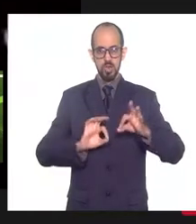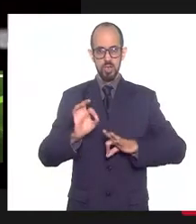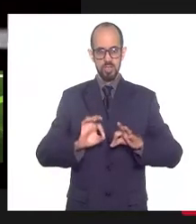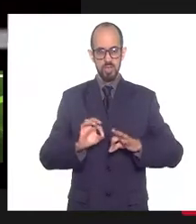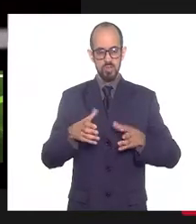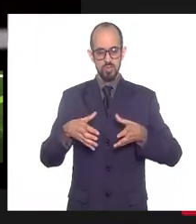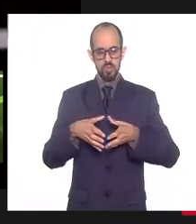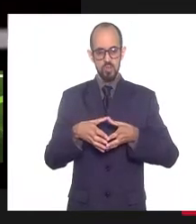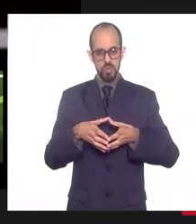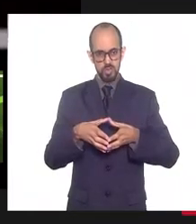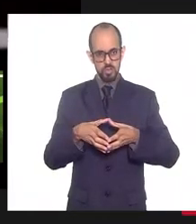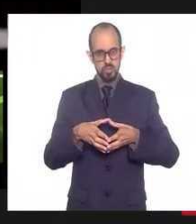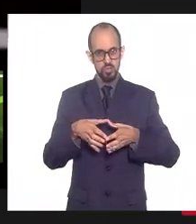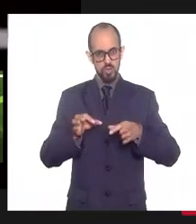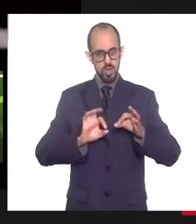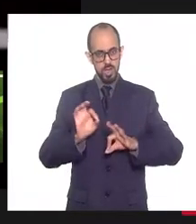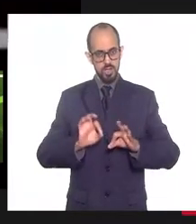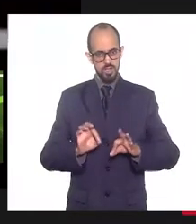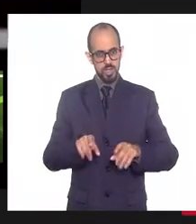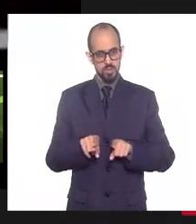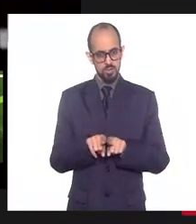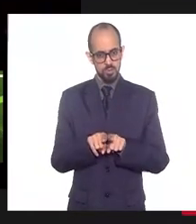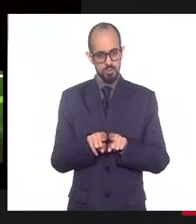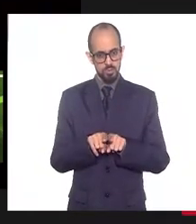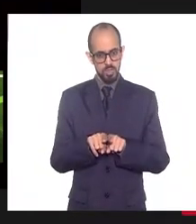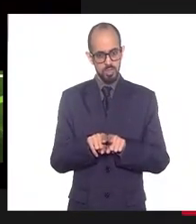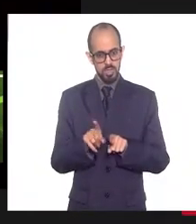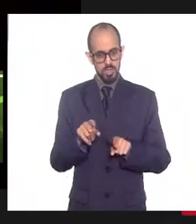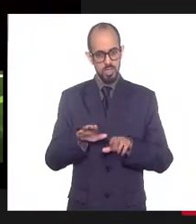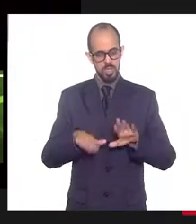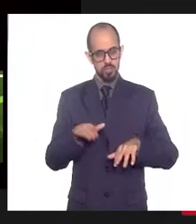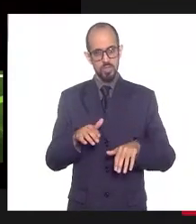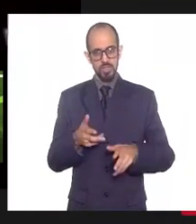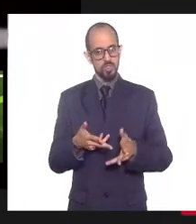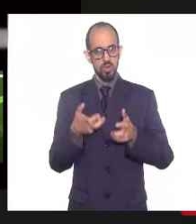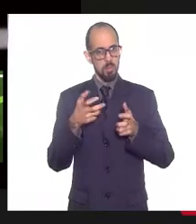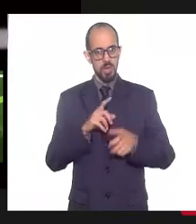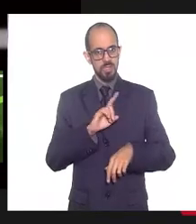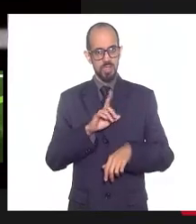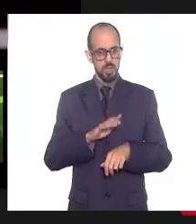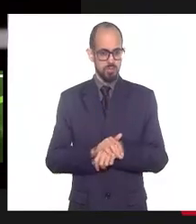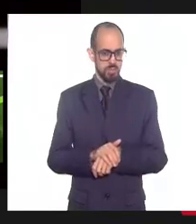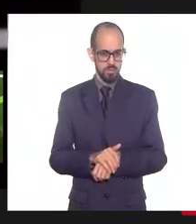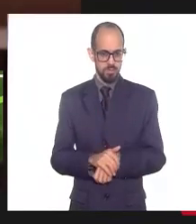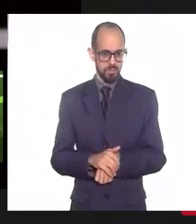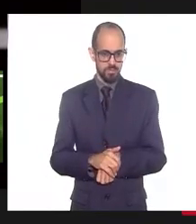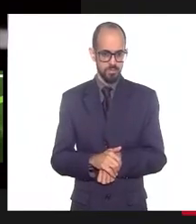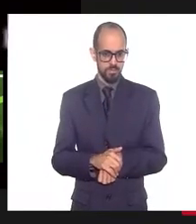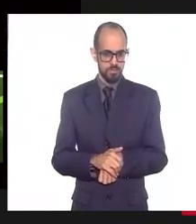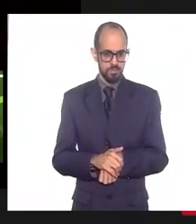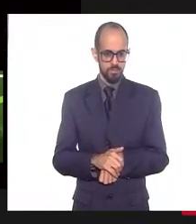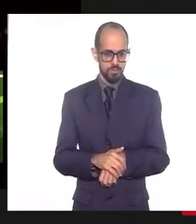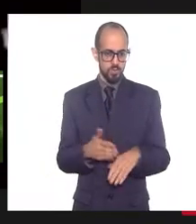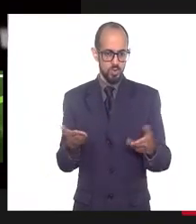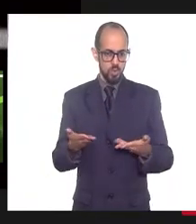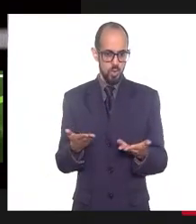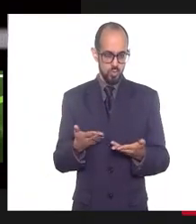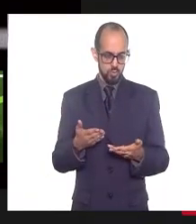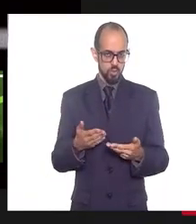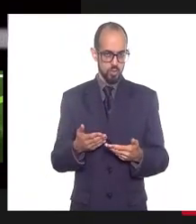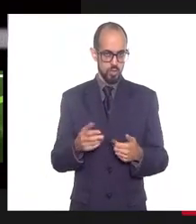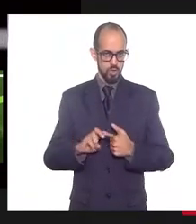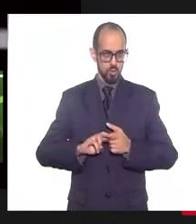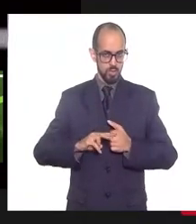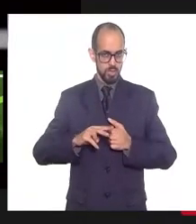coletivos organizados, que tem horas que a gente não se dá conta. E hoje, o resultado disso, o que a